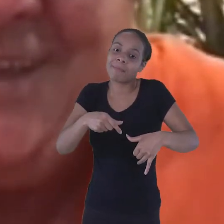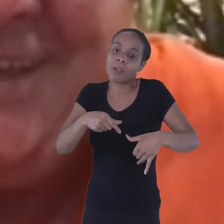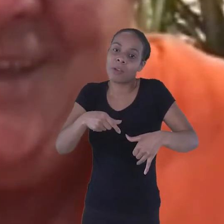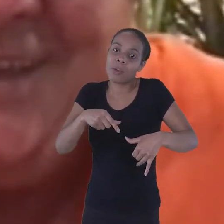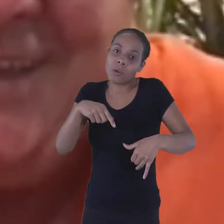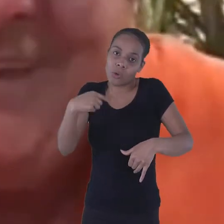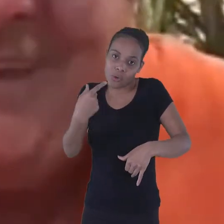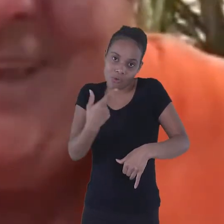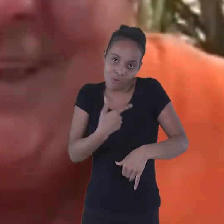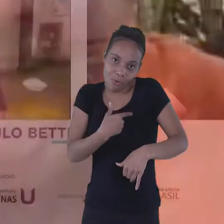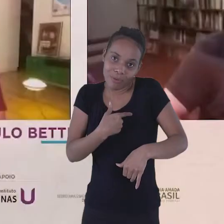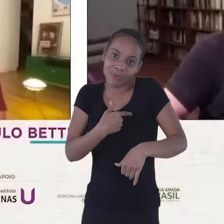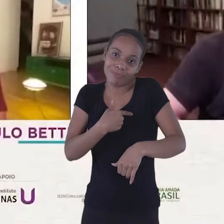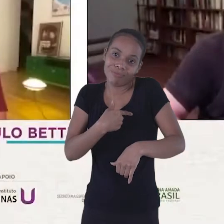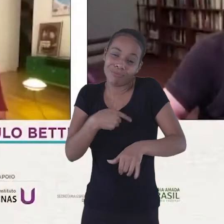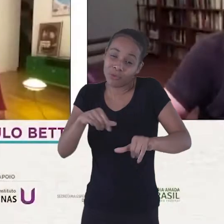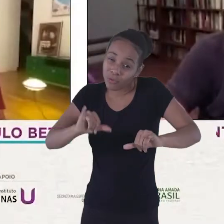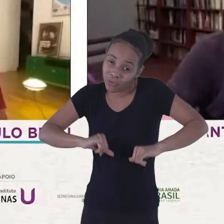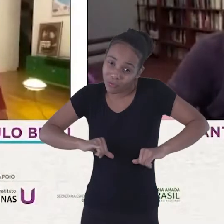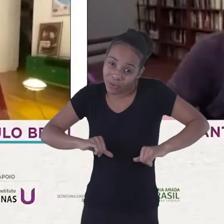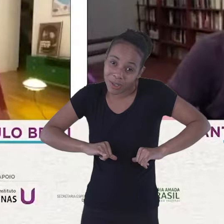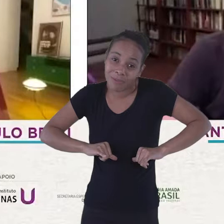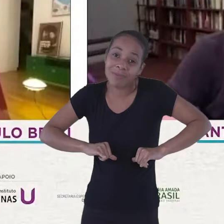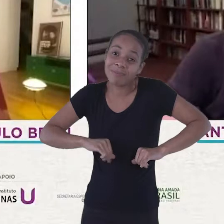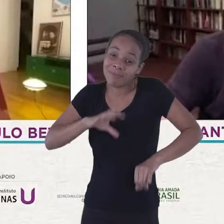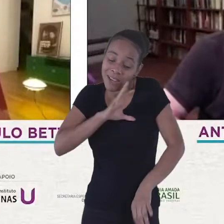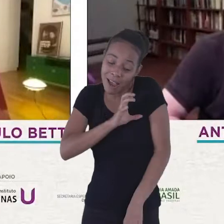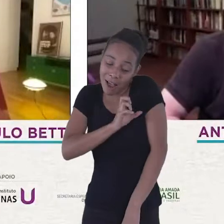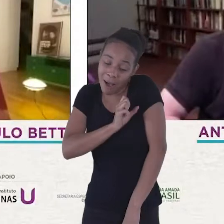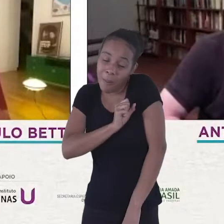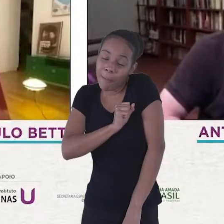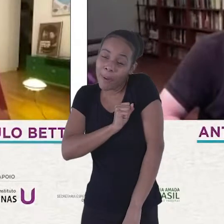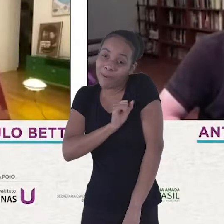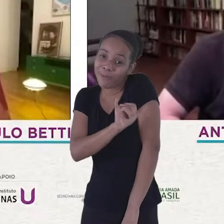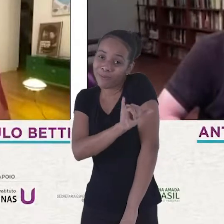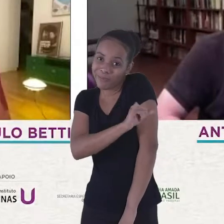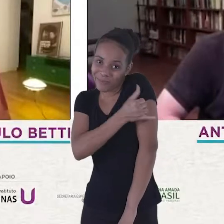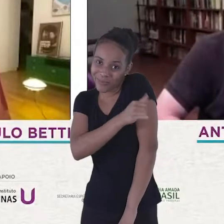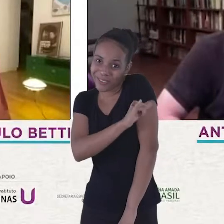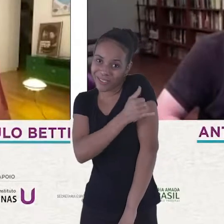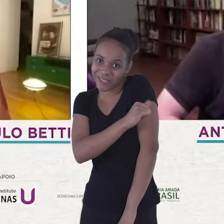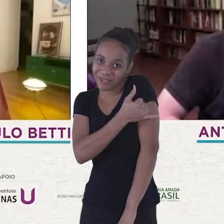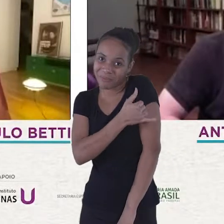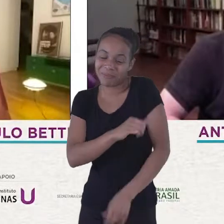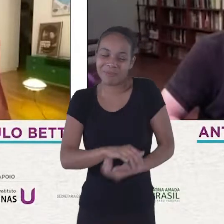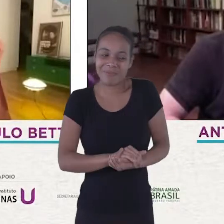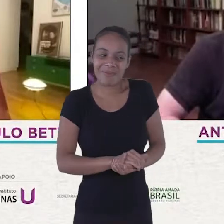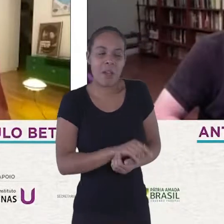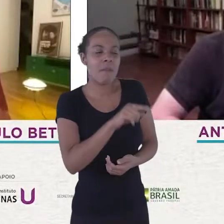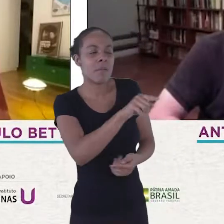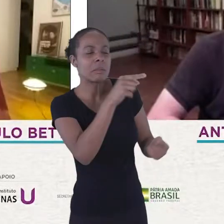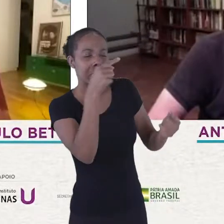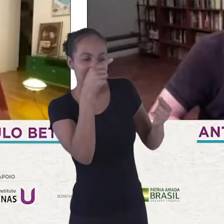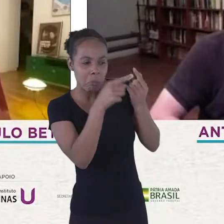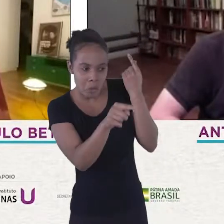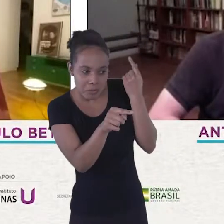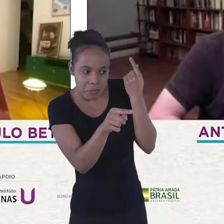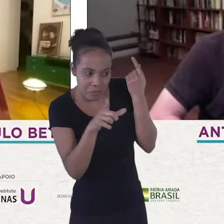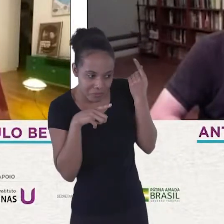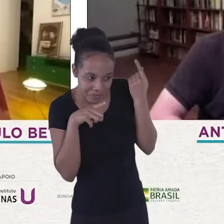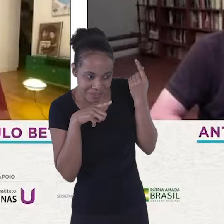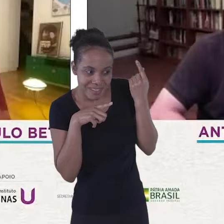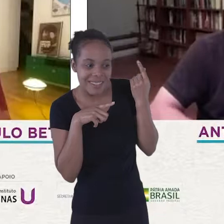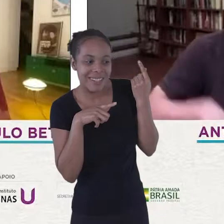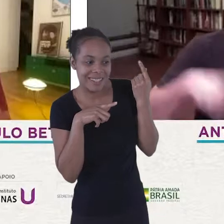de Janeiro. Você podia assistir o filme? Qual a censura do filme? O primeiro eu